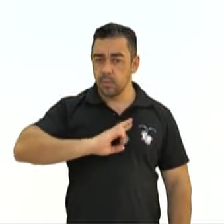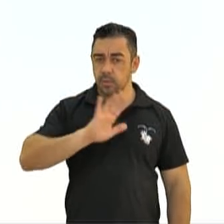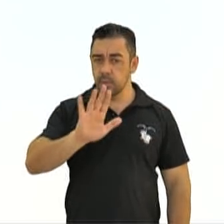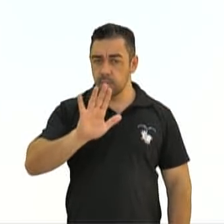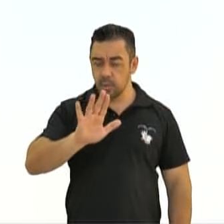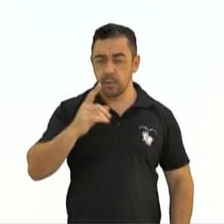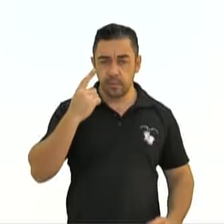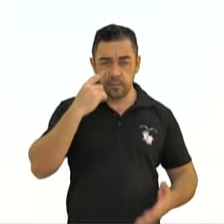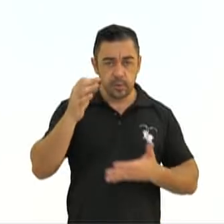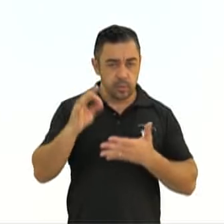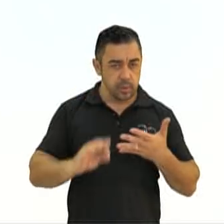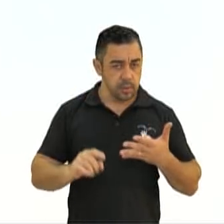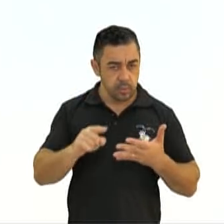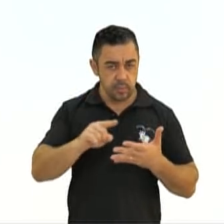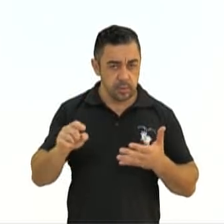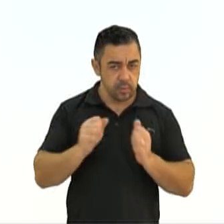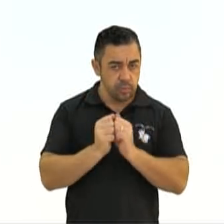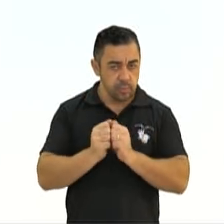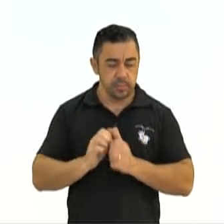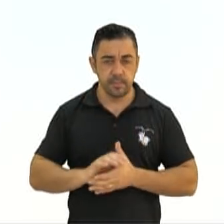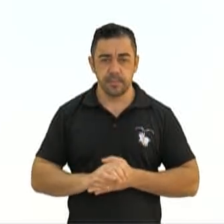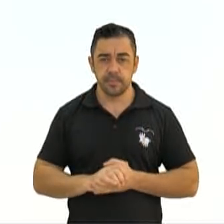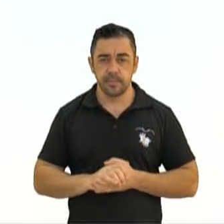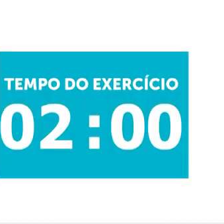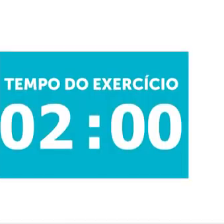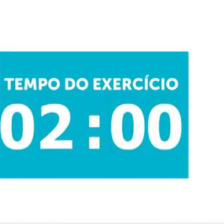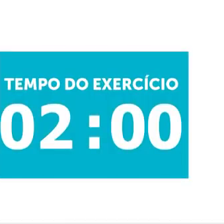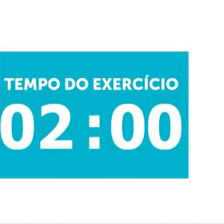para corrigir esse exercício com vocês.